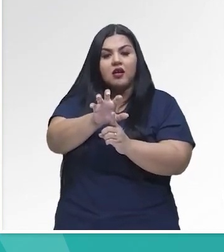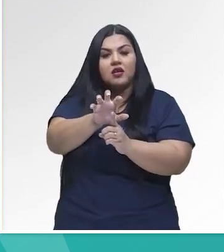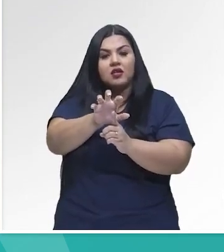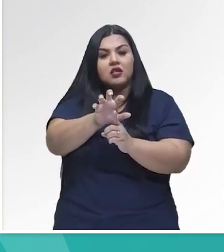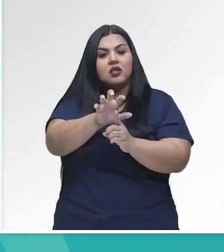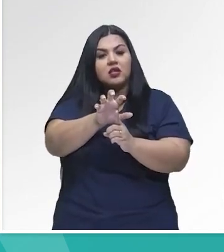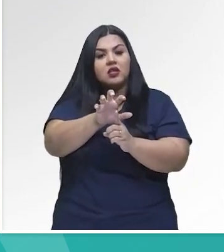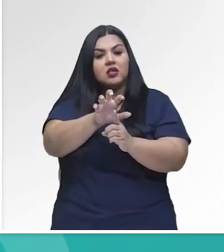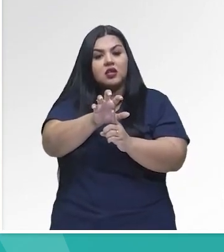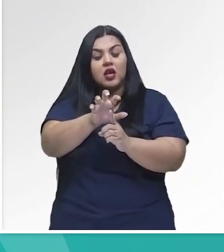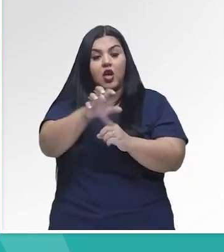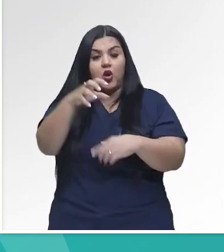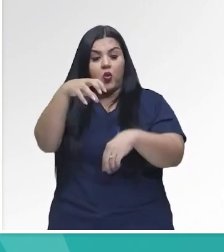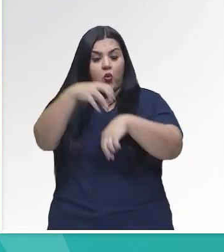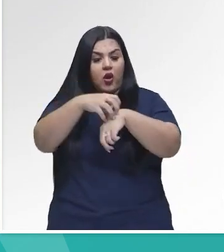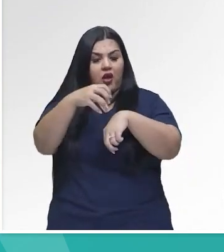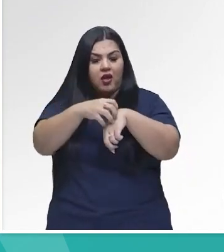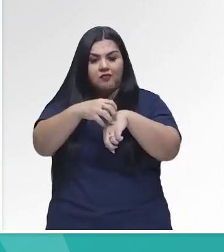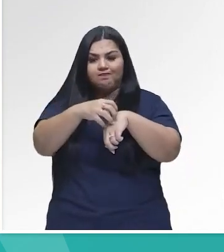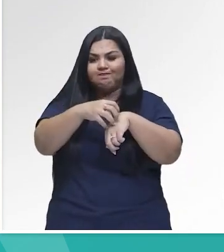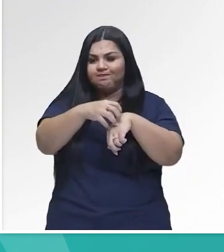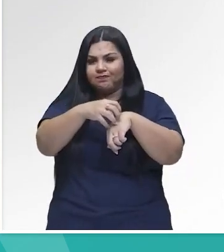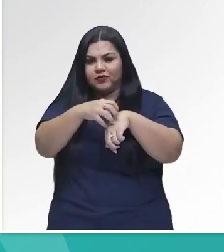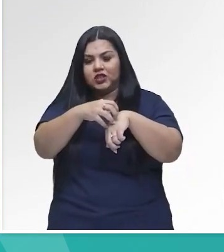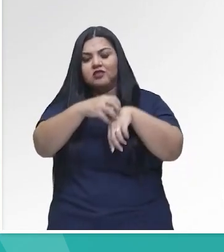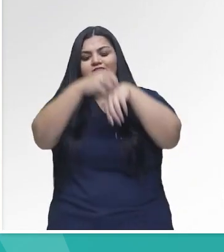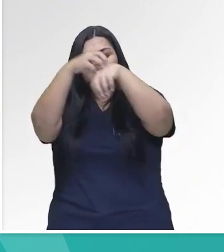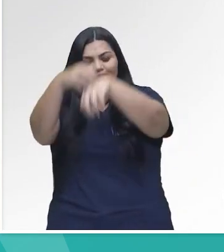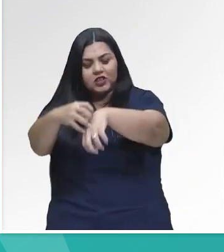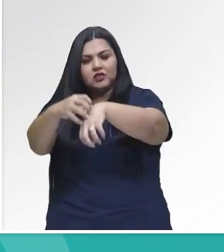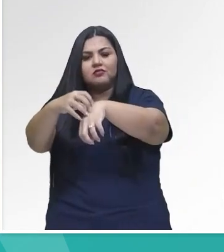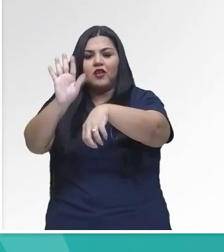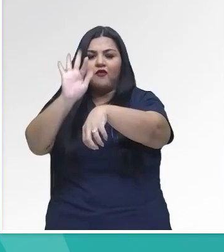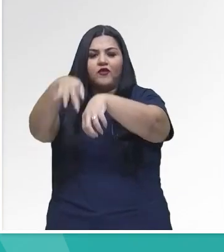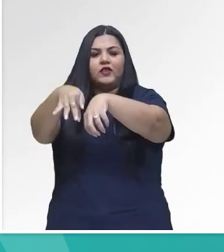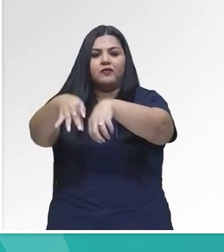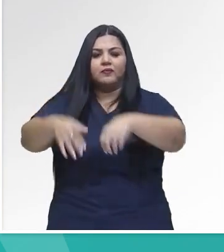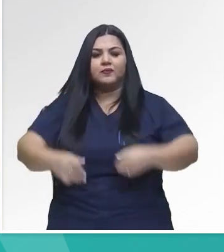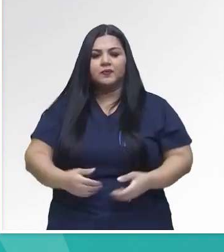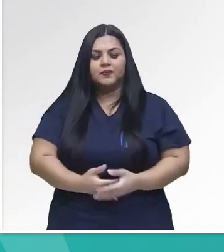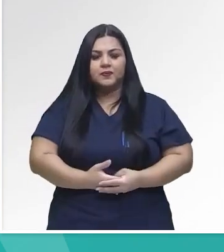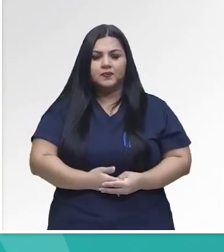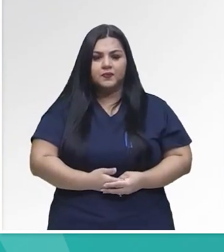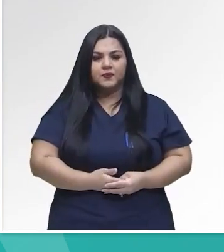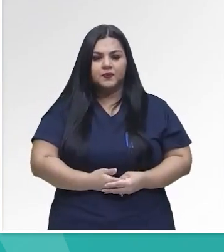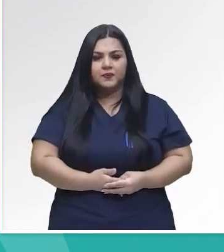forma que ele fique sem saída e checkmate, ok?